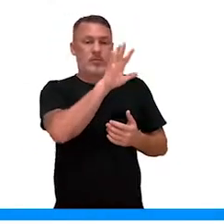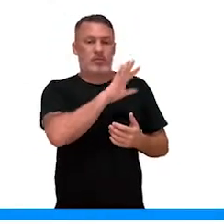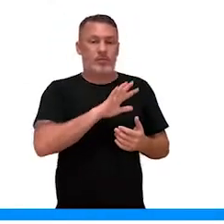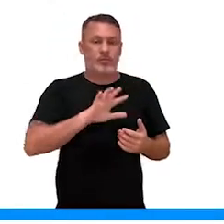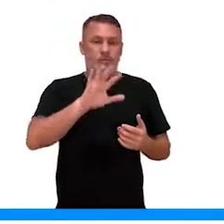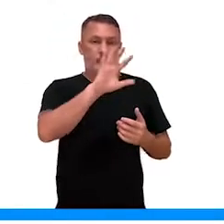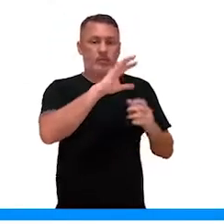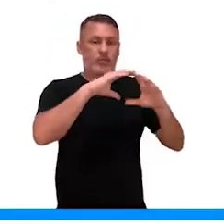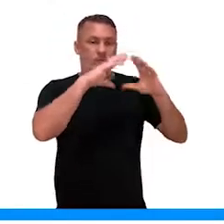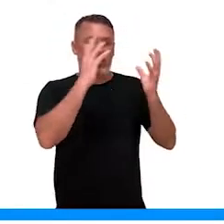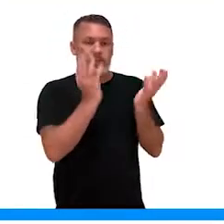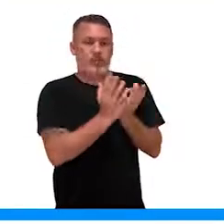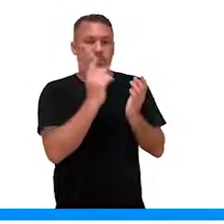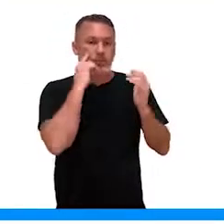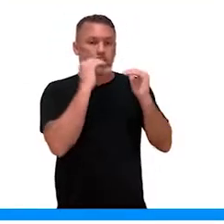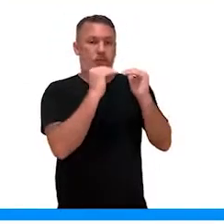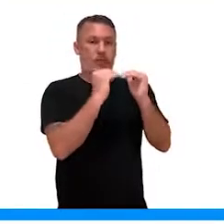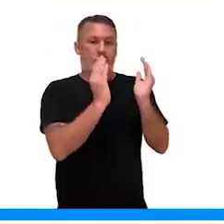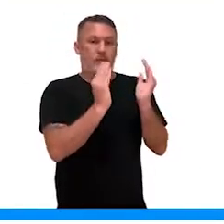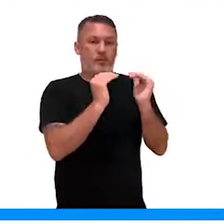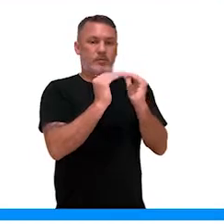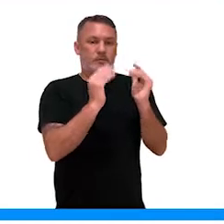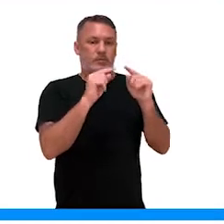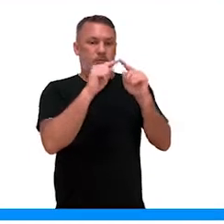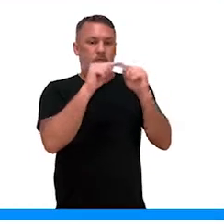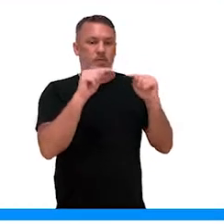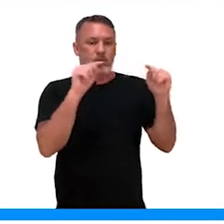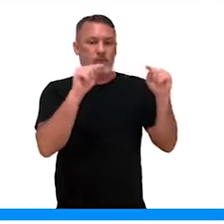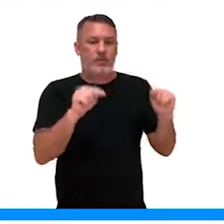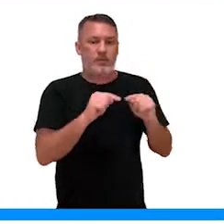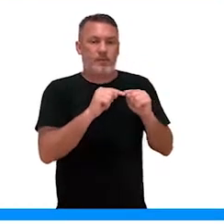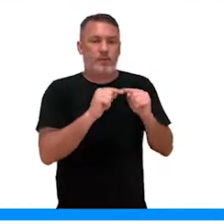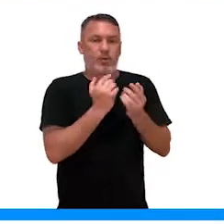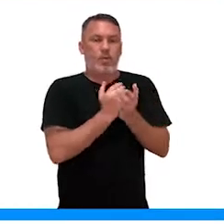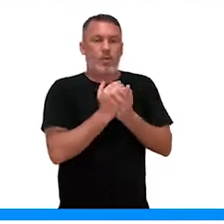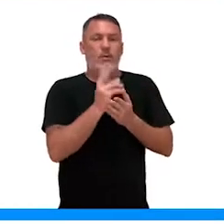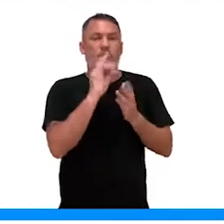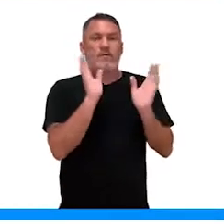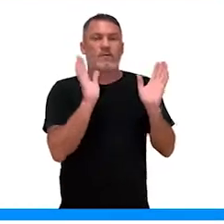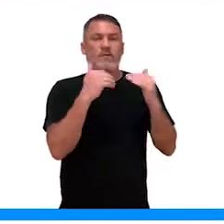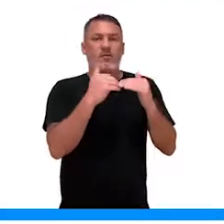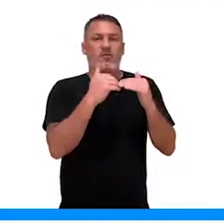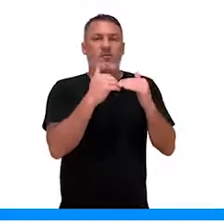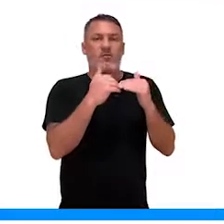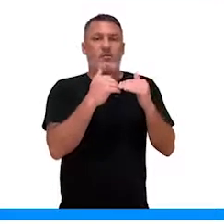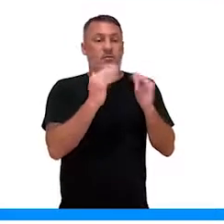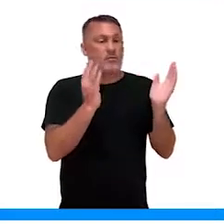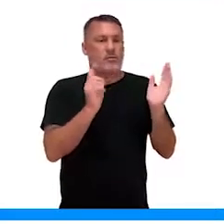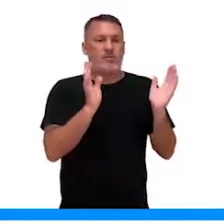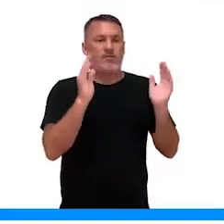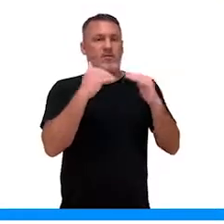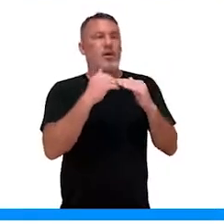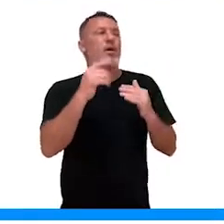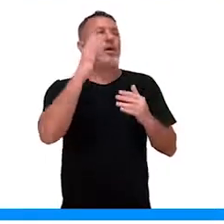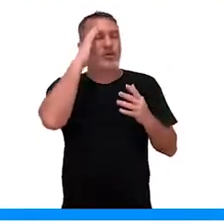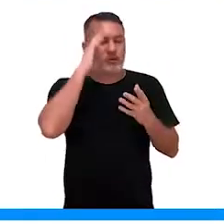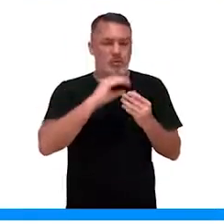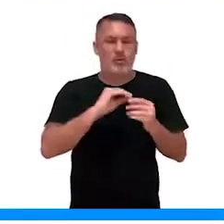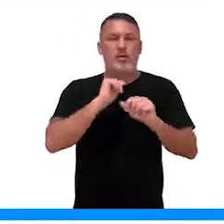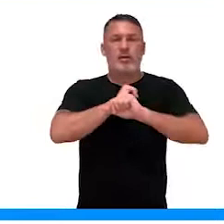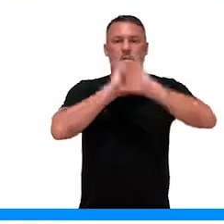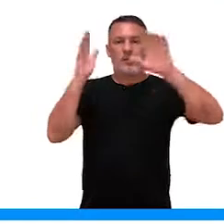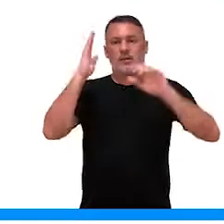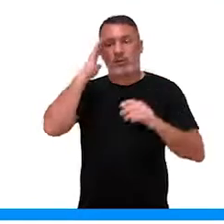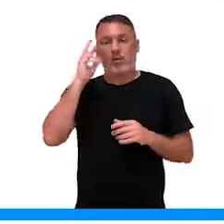aquela abertura, né, aquela região, a gente vai começar a ter um fechamento disso daí, para a gente entender melhor. Então,